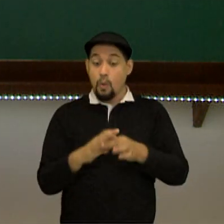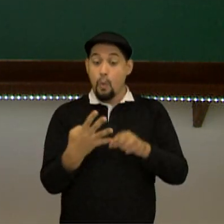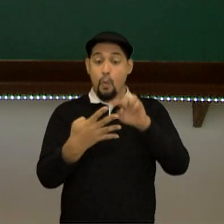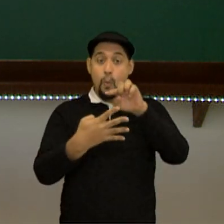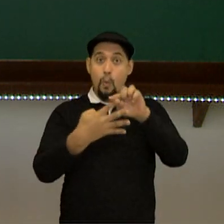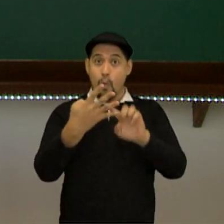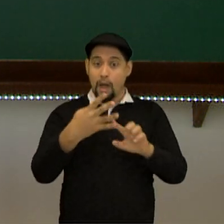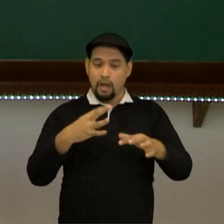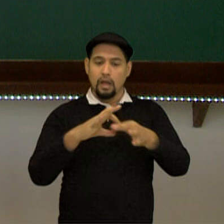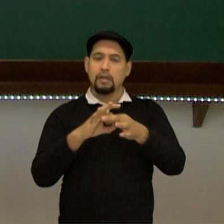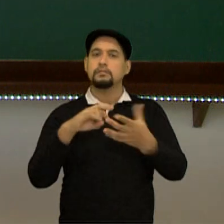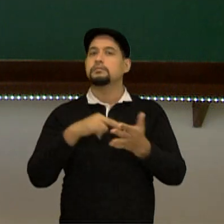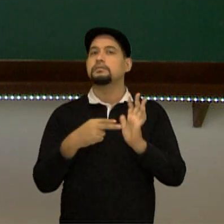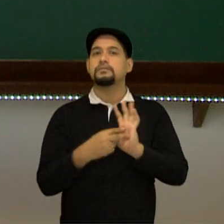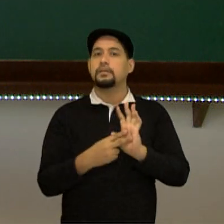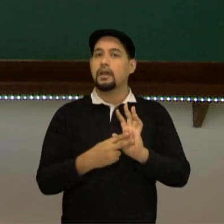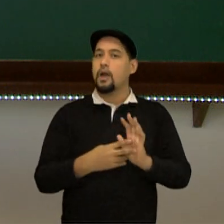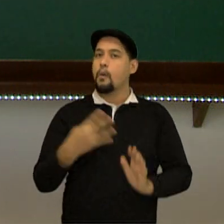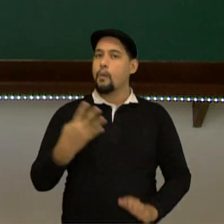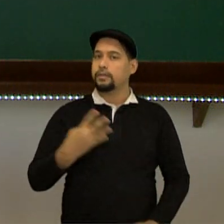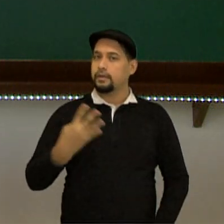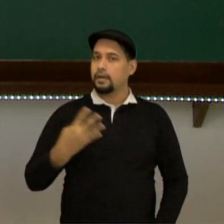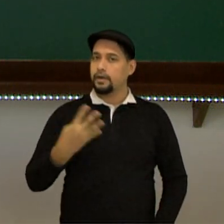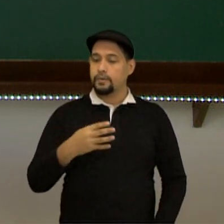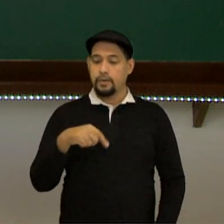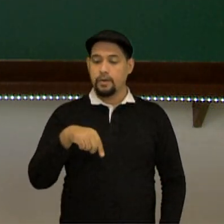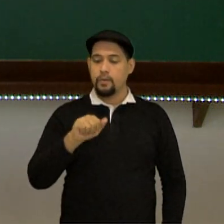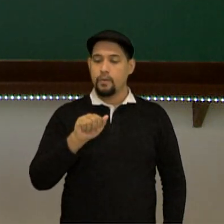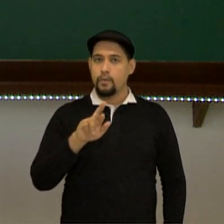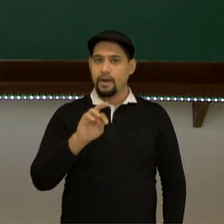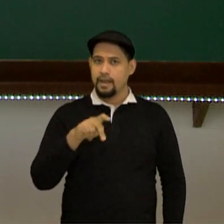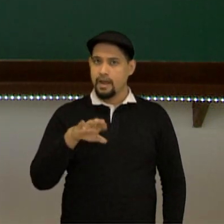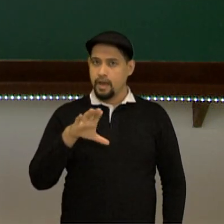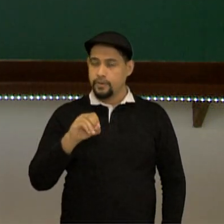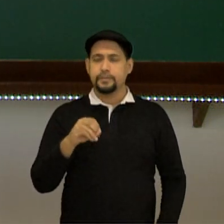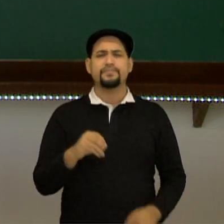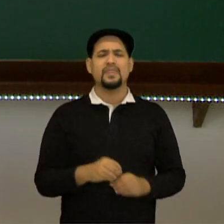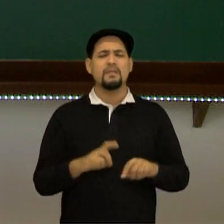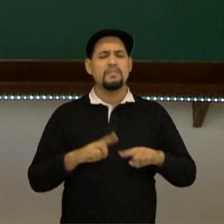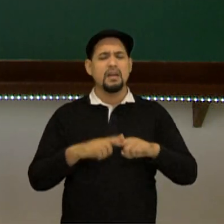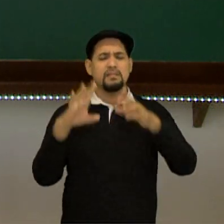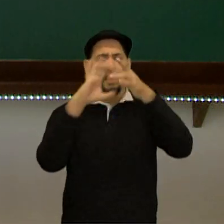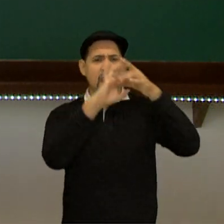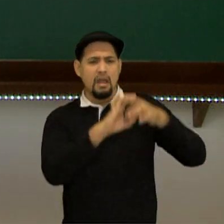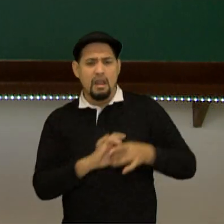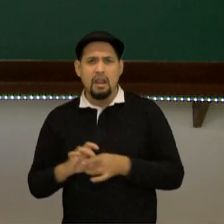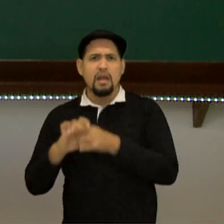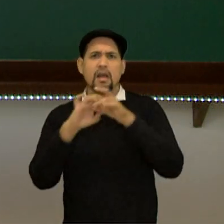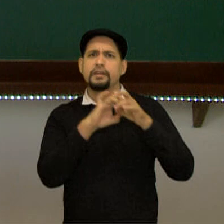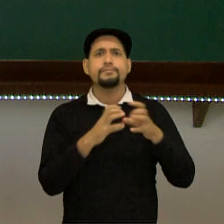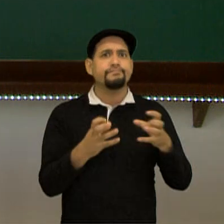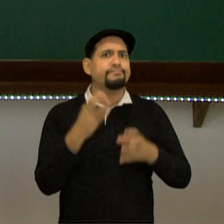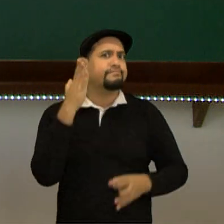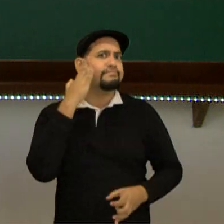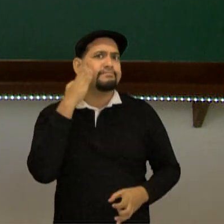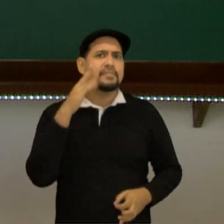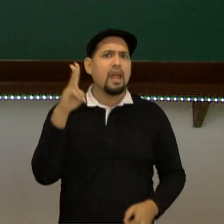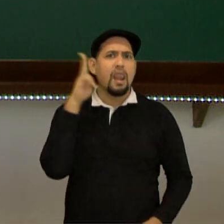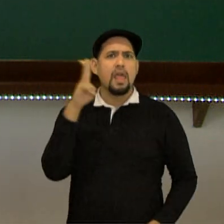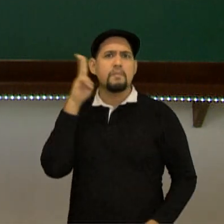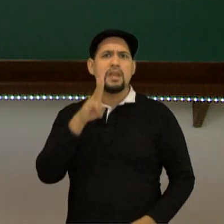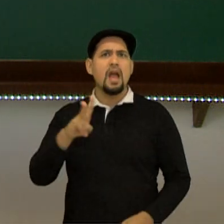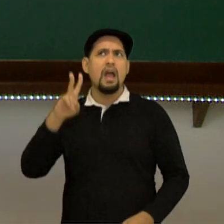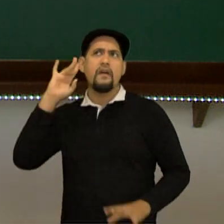4 carbonos, ele vai ser um carbono quaternário. E as cadeias carbônicas, professor? Gostaria de saber,